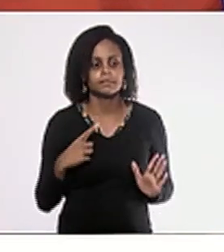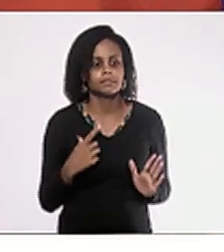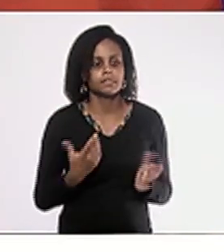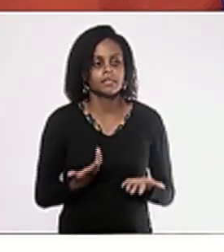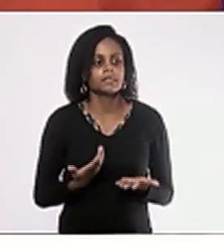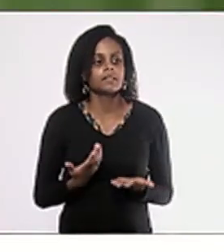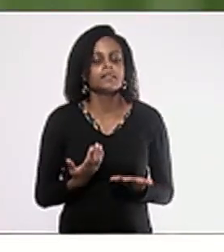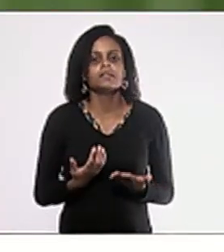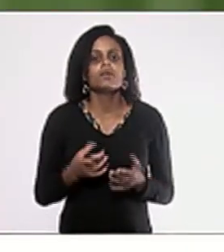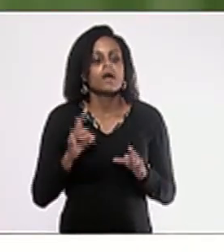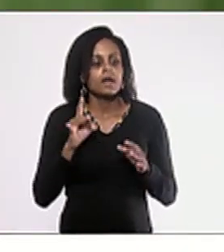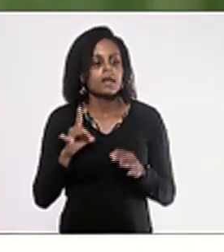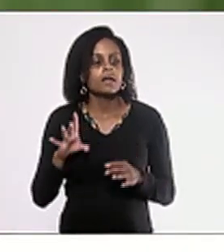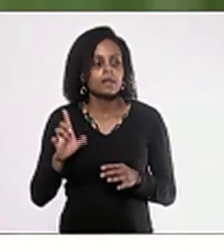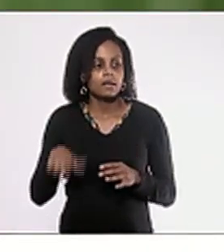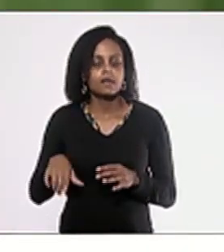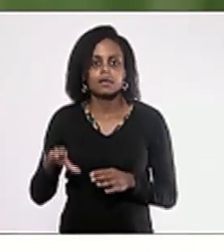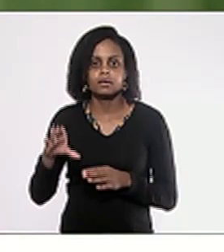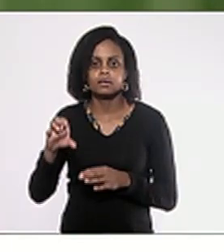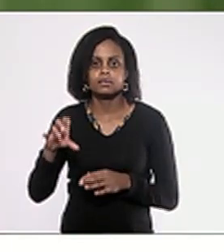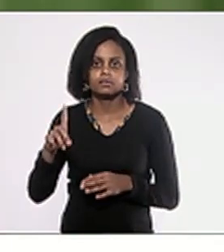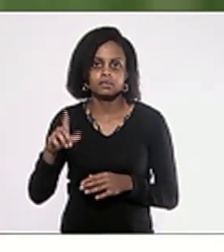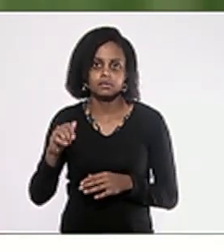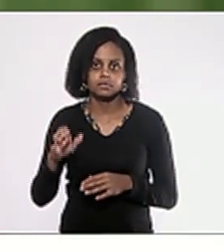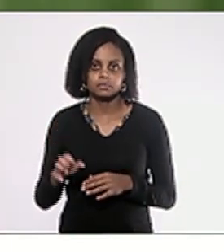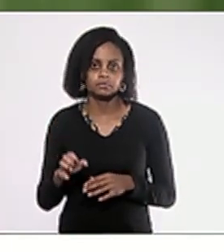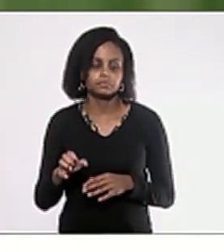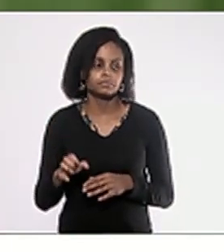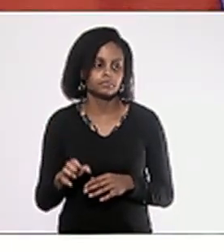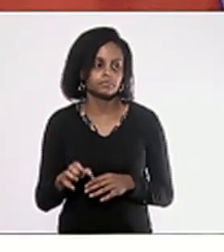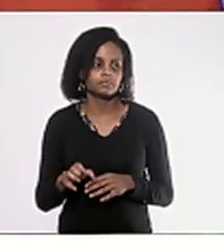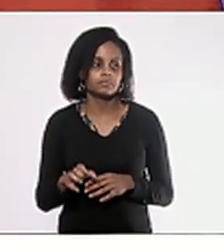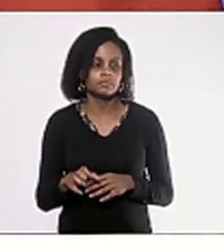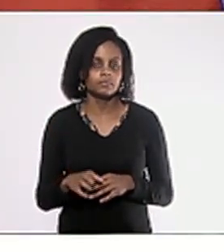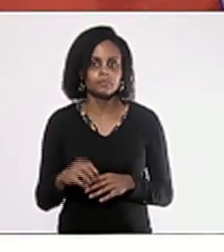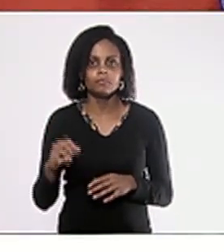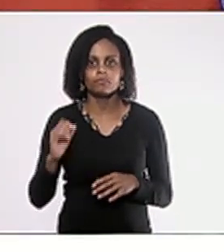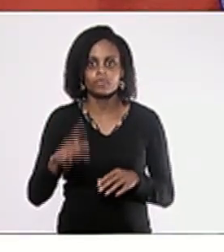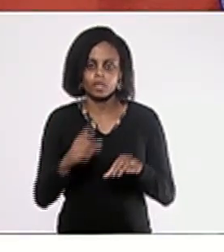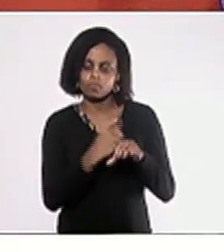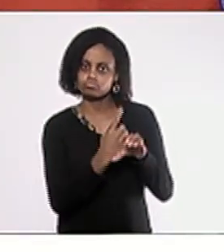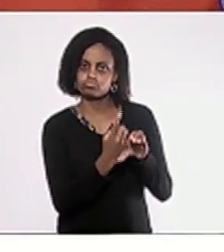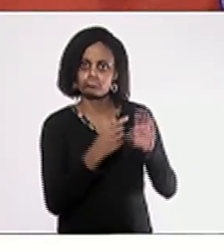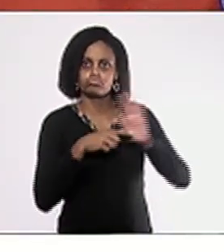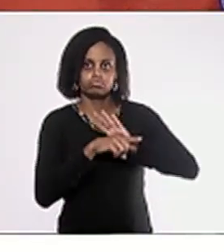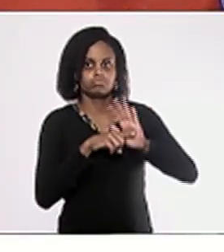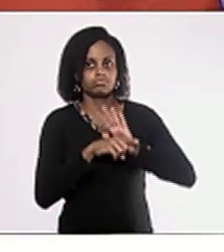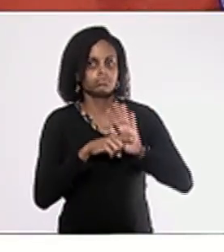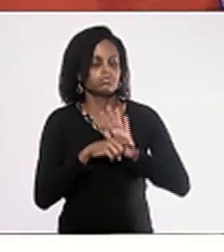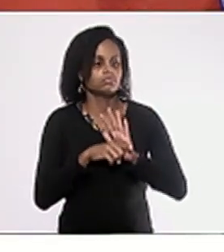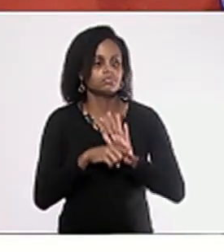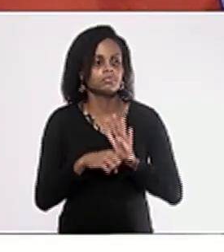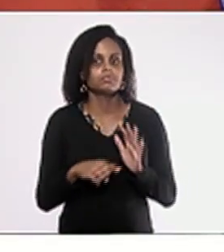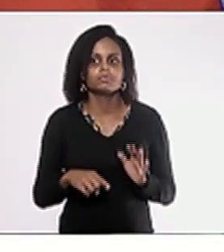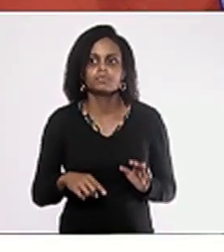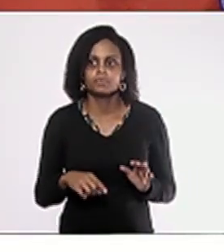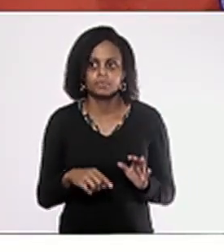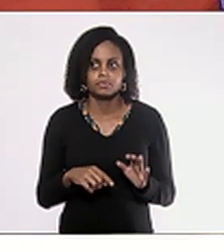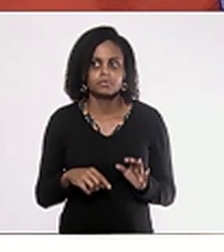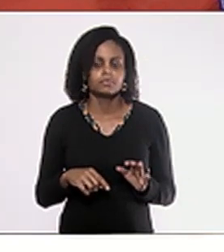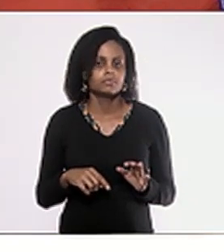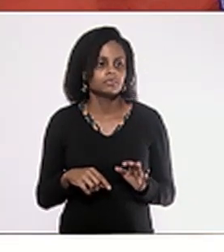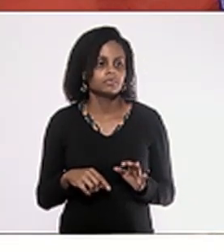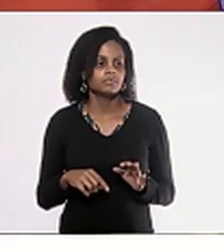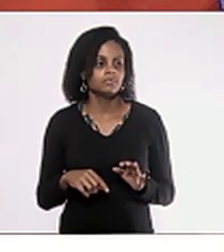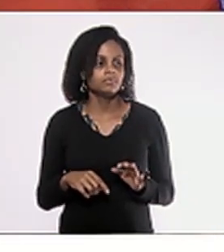empresa envolvida, é a própria SEDAI que... SEDAI acreditada, e aí a gente passa por auditorias